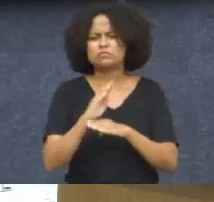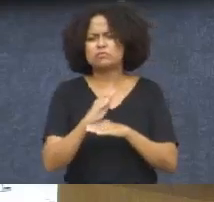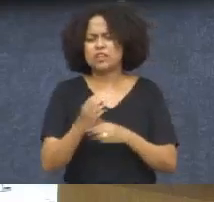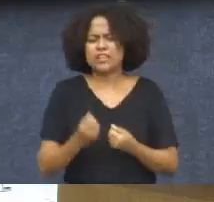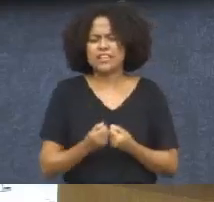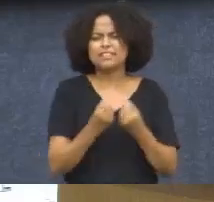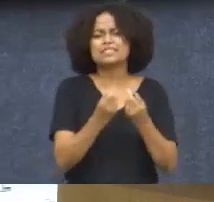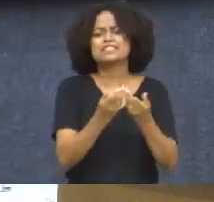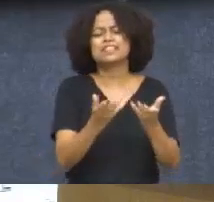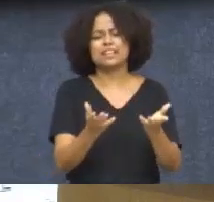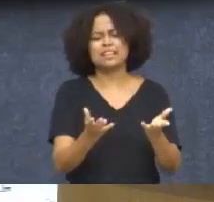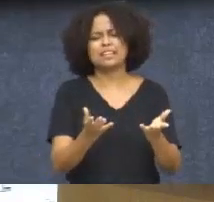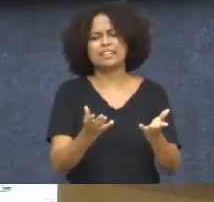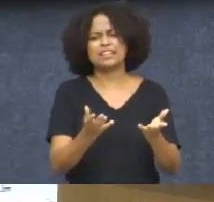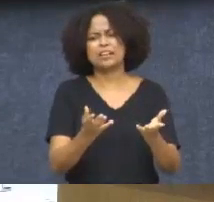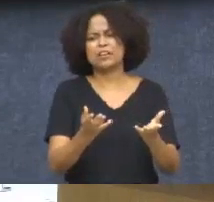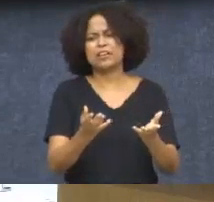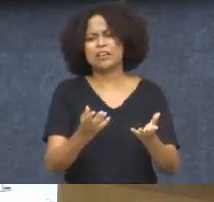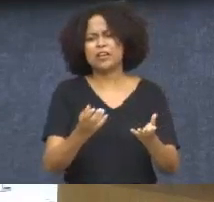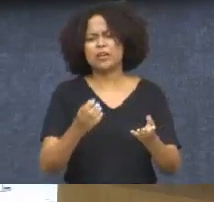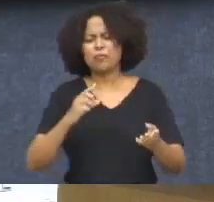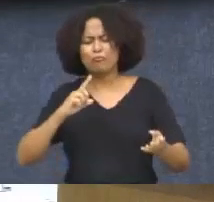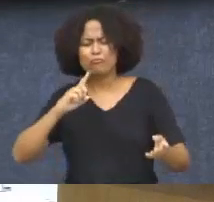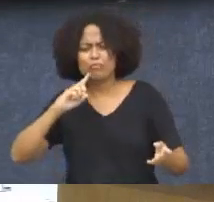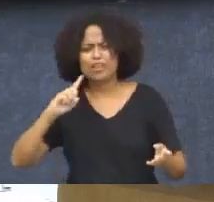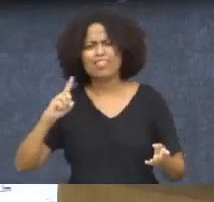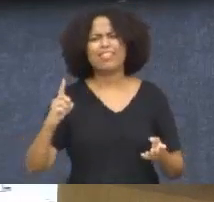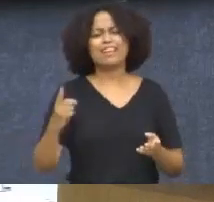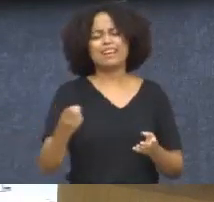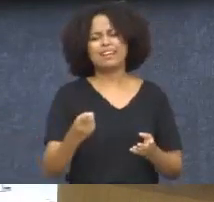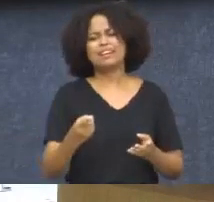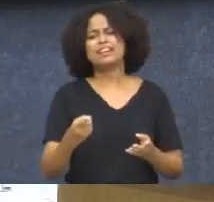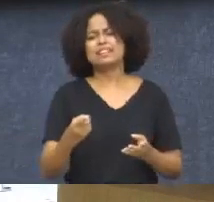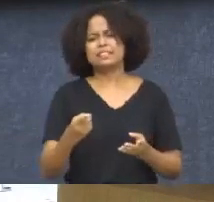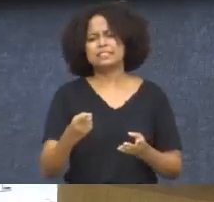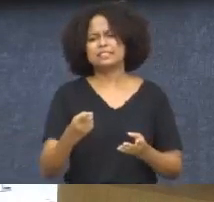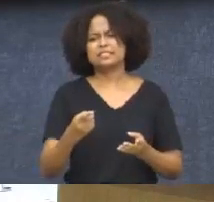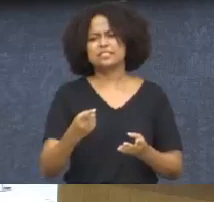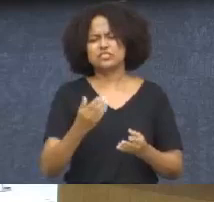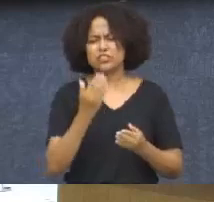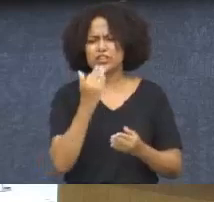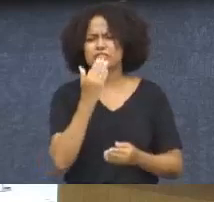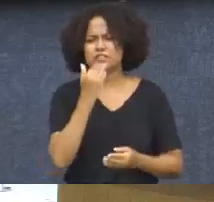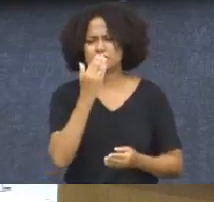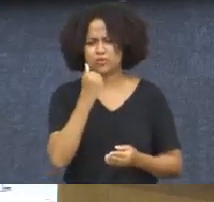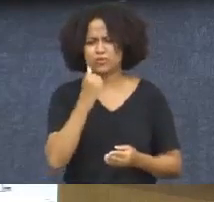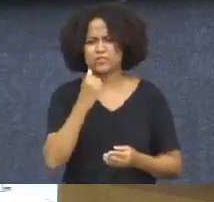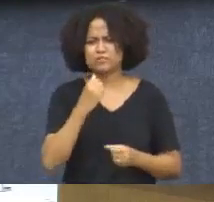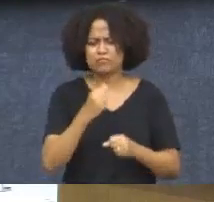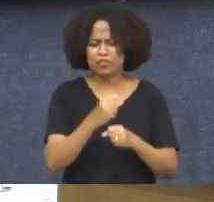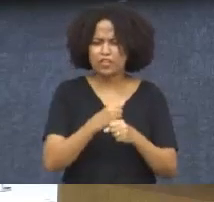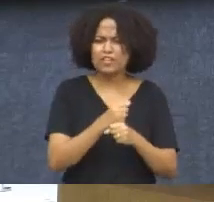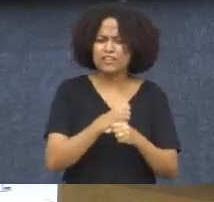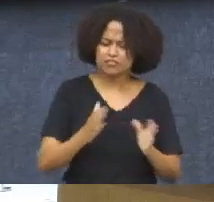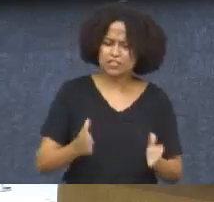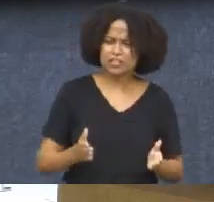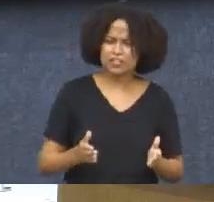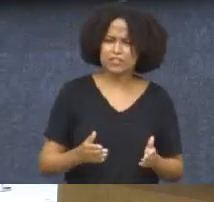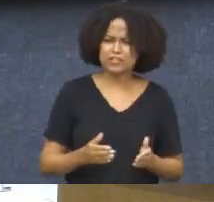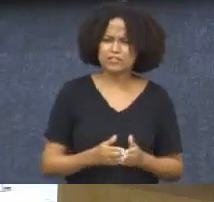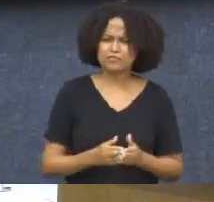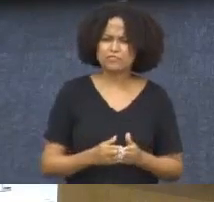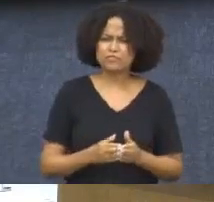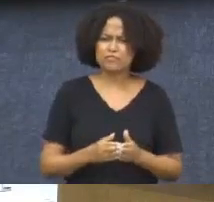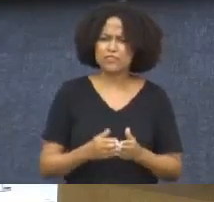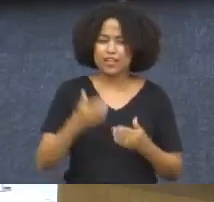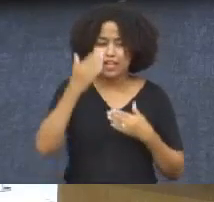de milhares aí de refeições servidas já nesse ano. Queria aqui agradecer a assessoria da casa, a minha